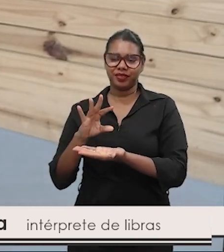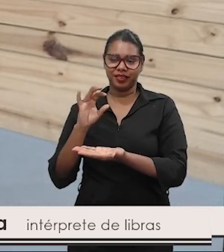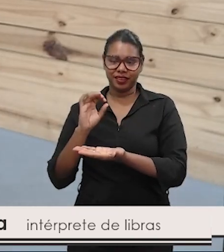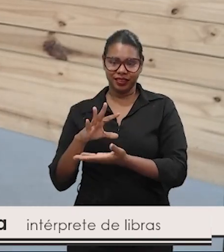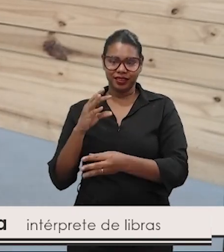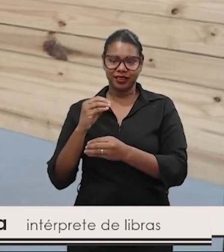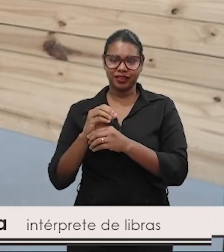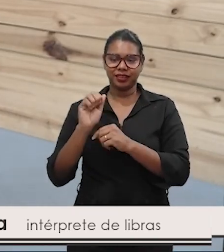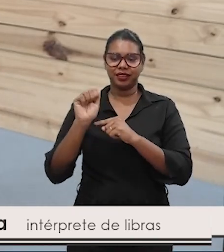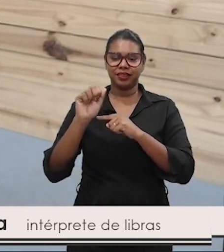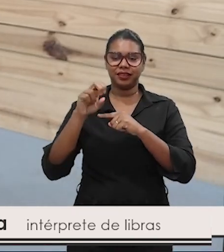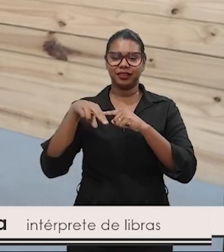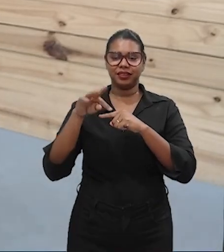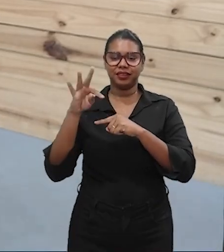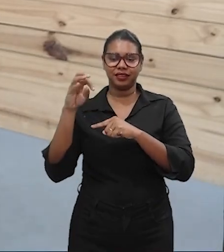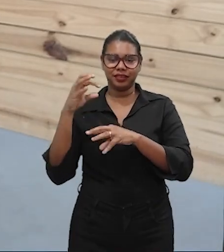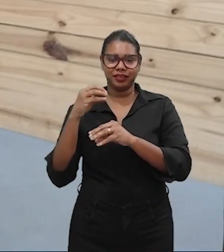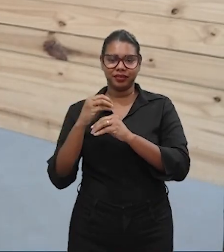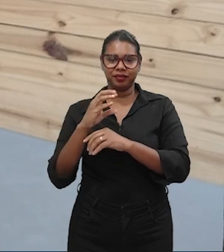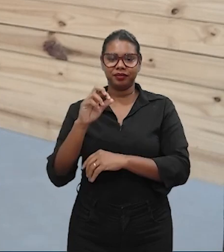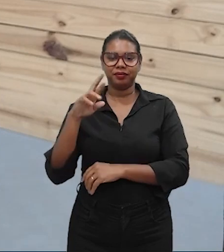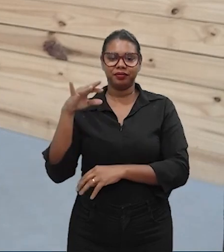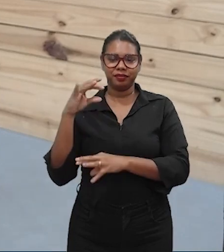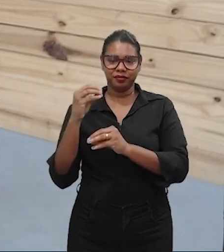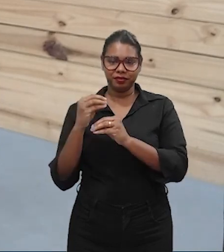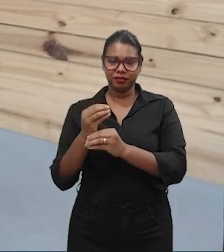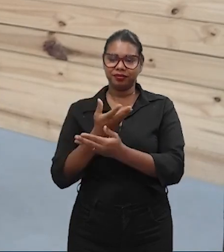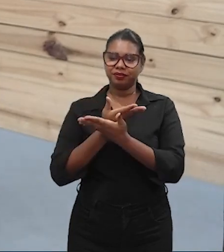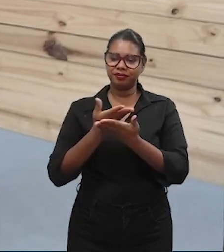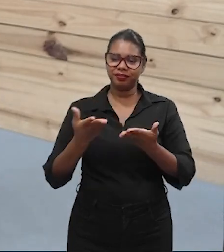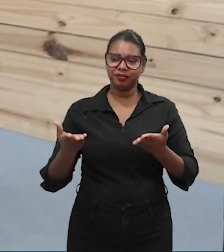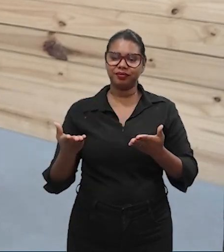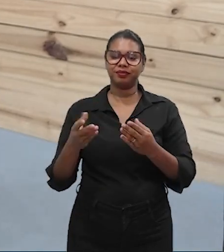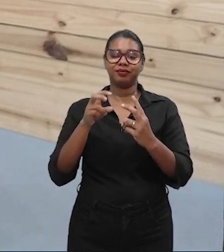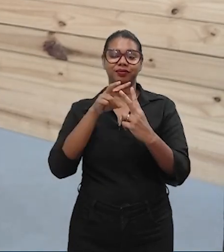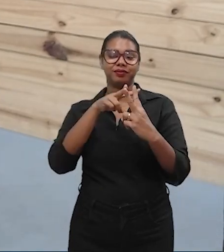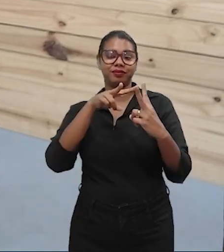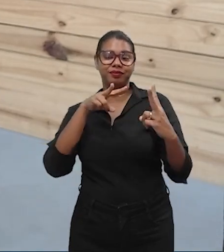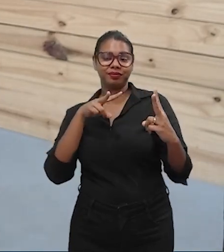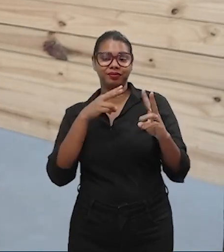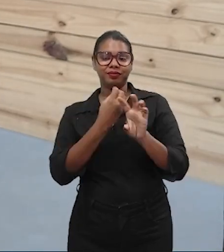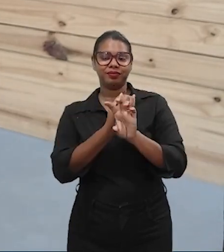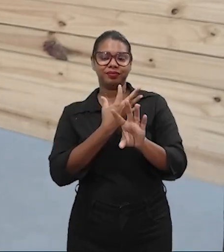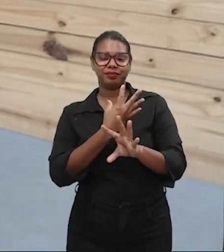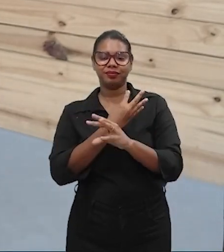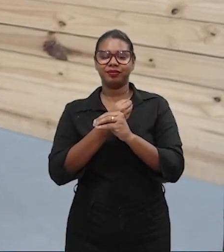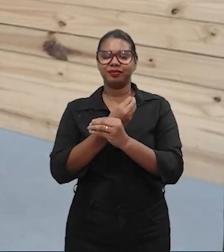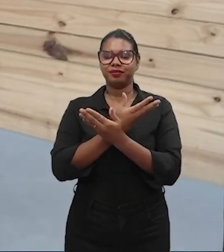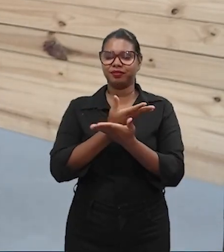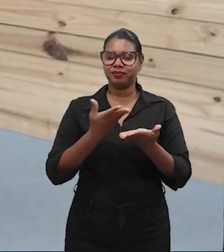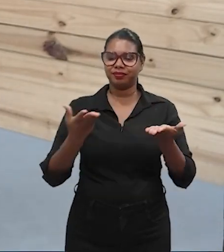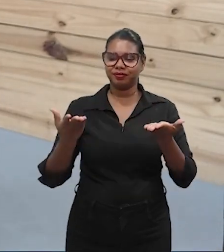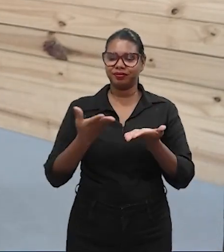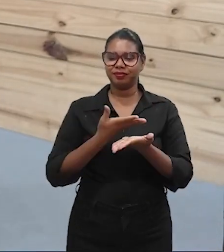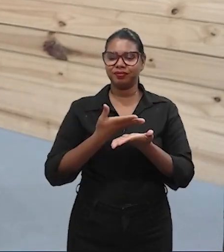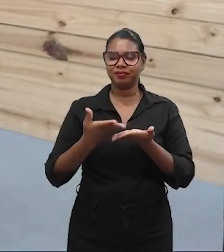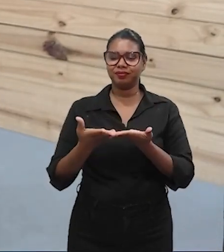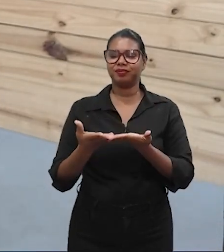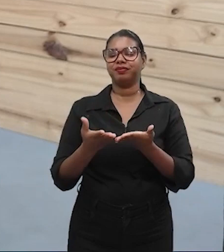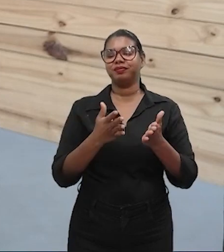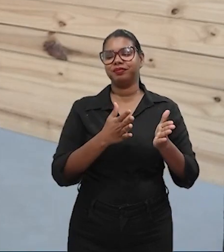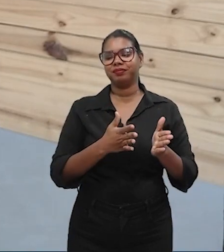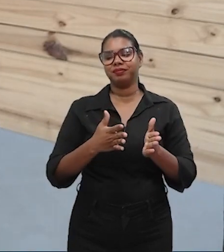Antônio Carlos Gomes da Costa, da modalidade EAD, e é com muita gratidão que a gente começa mais